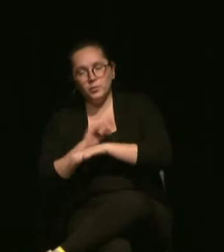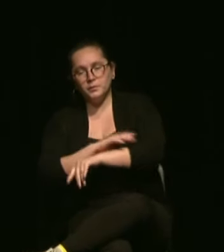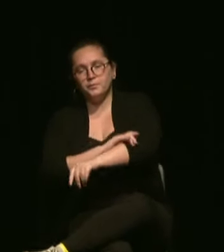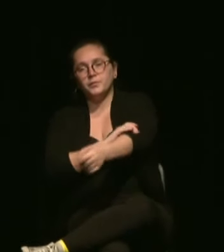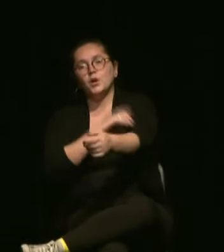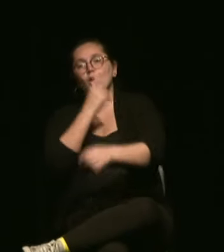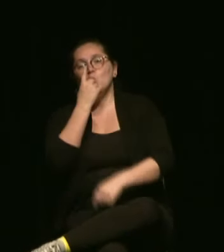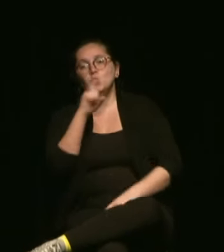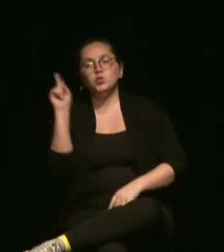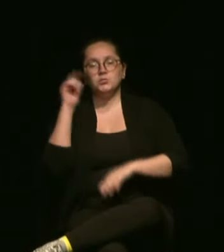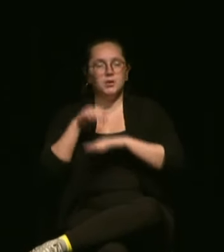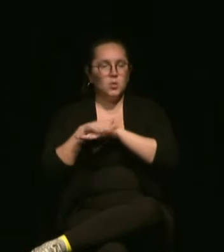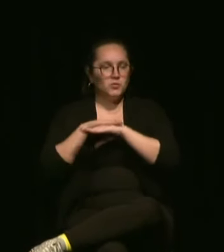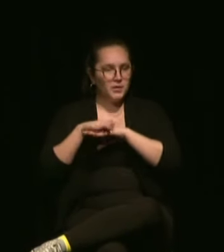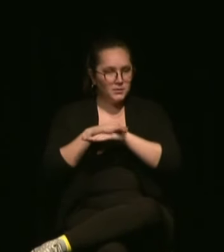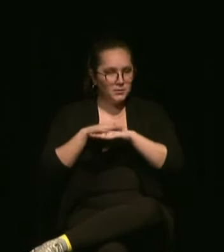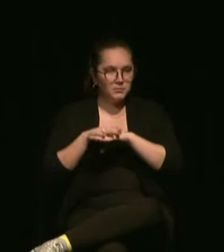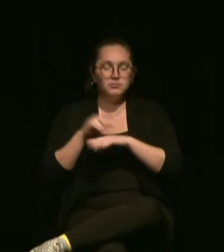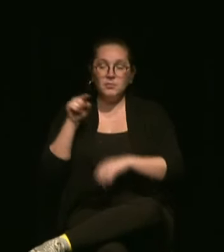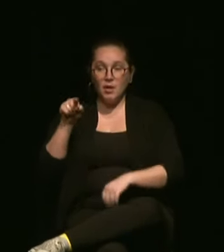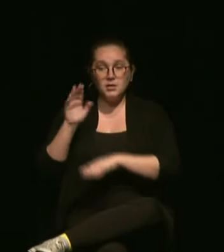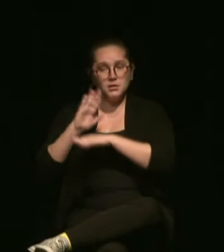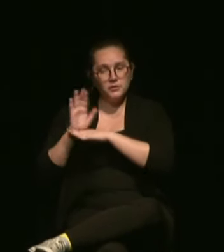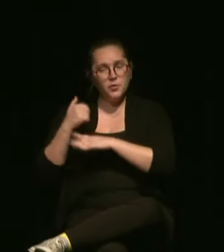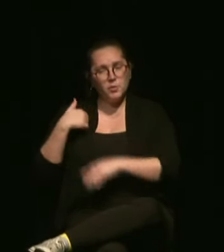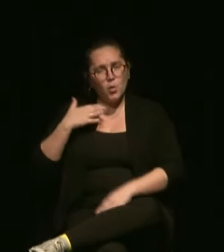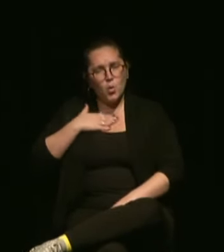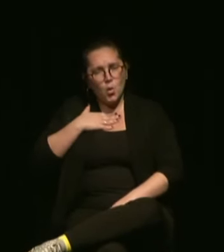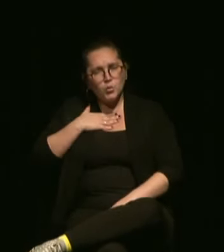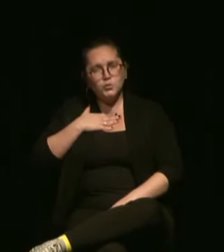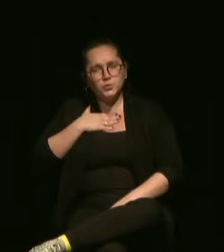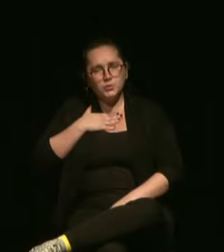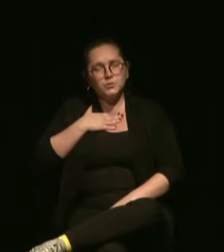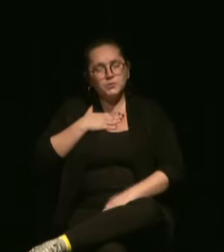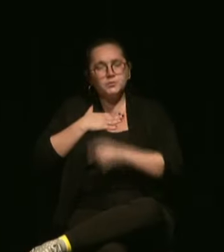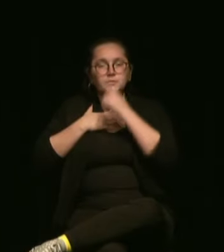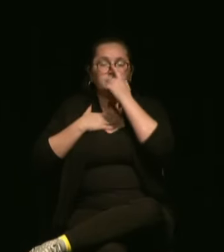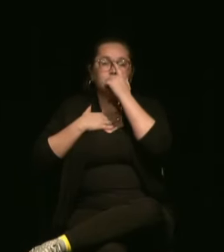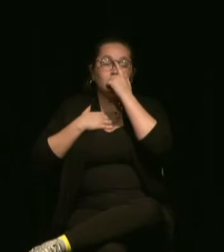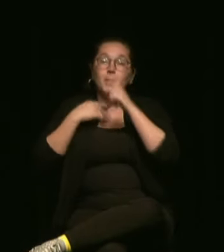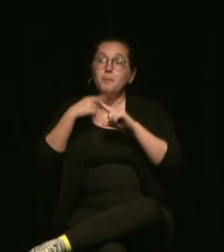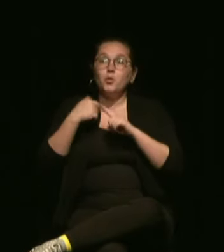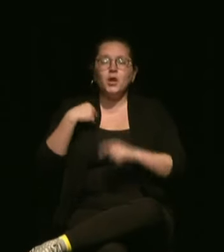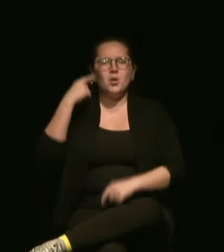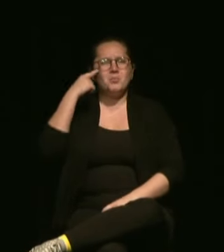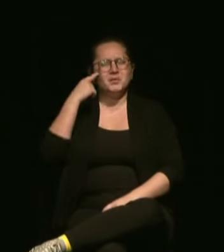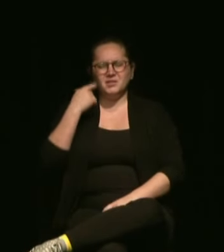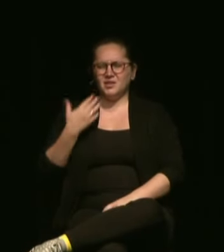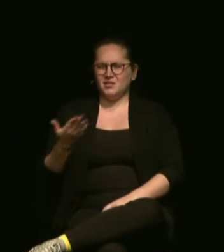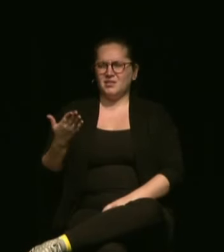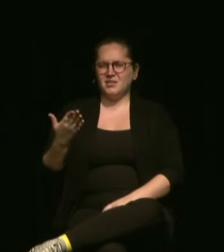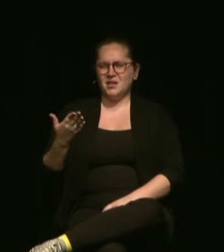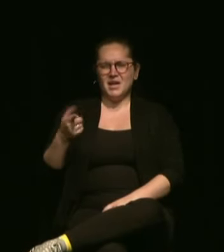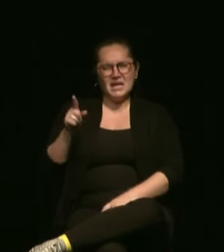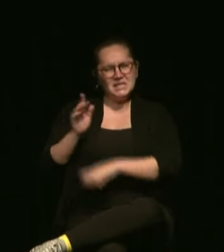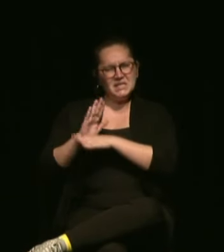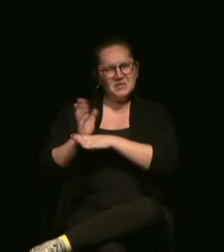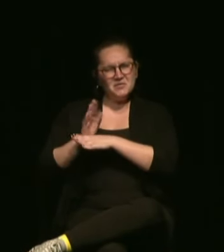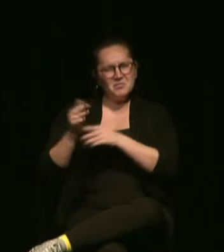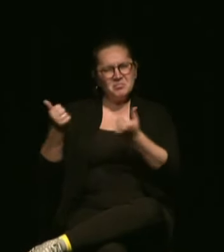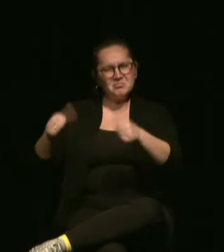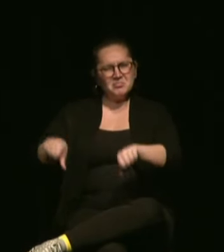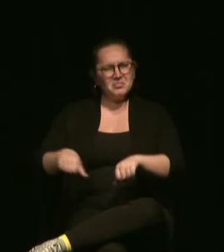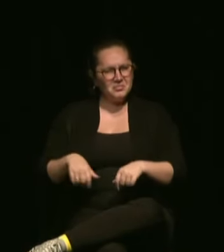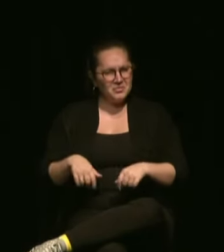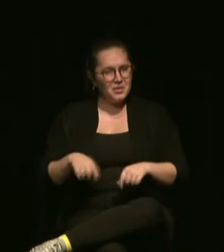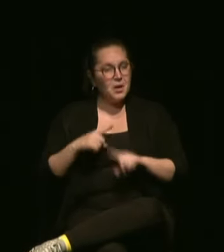filme que eu gosto muito, porque eu achava que era um desastre, porque o Coutinho me dizia que era um desastre. Ele